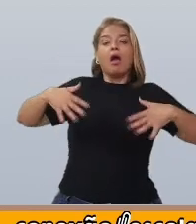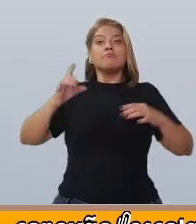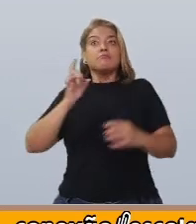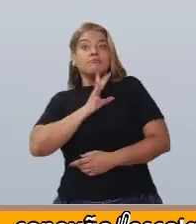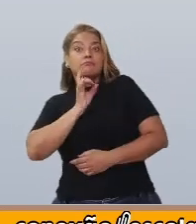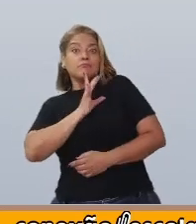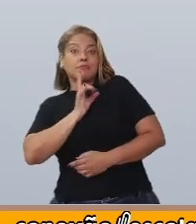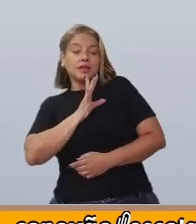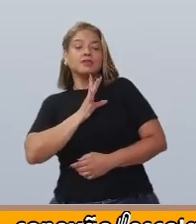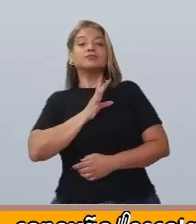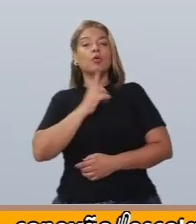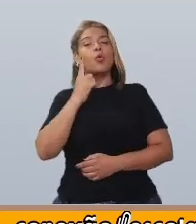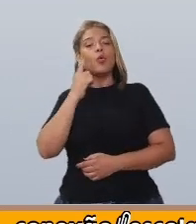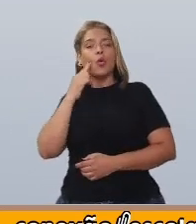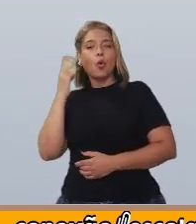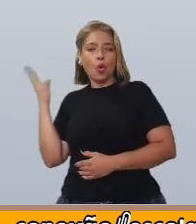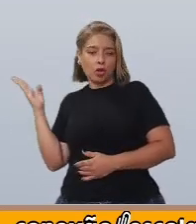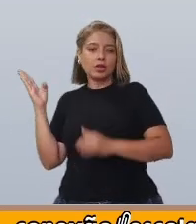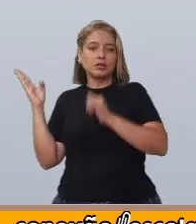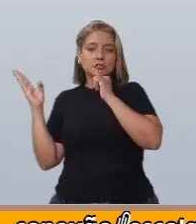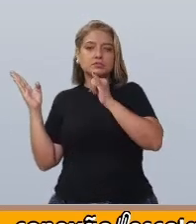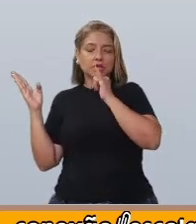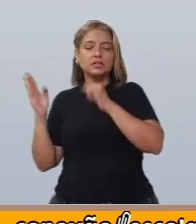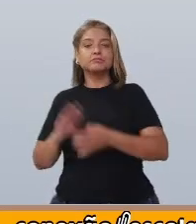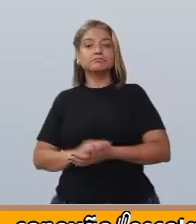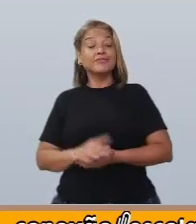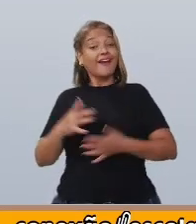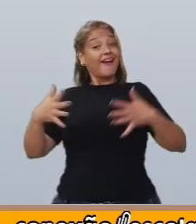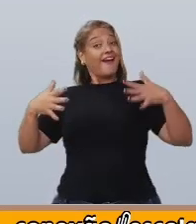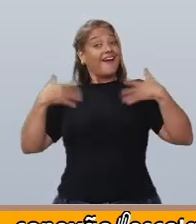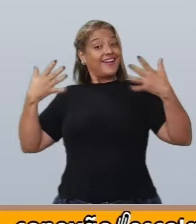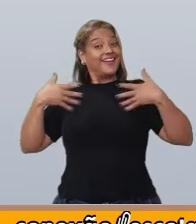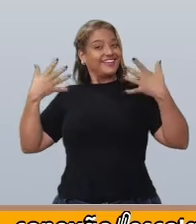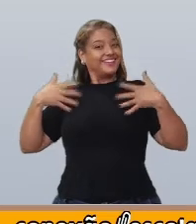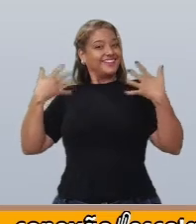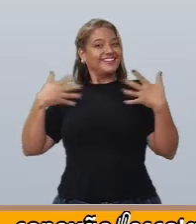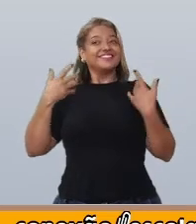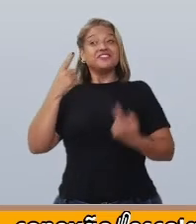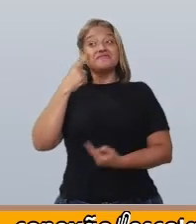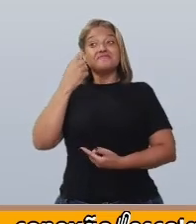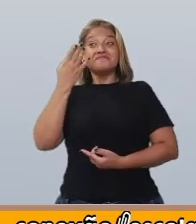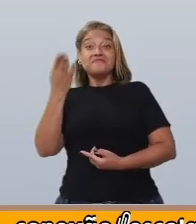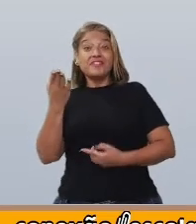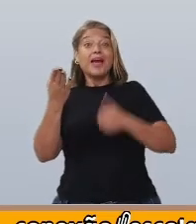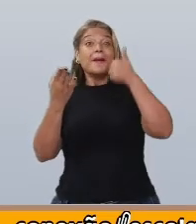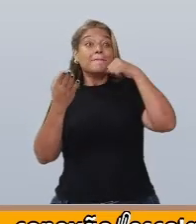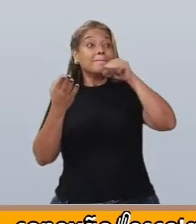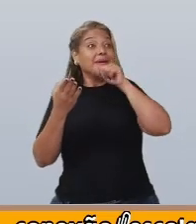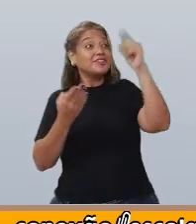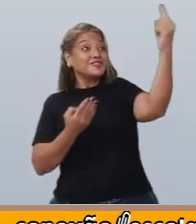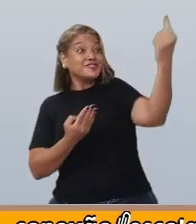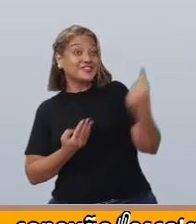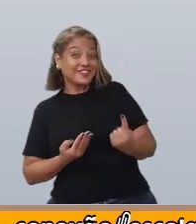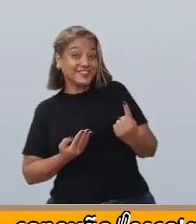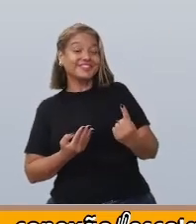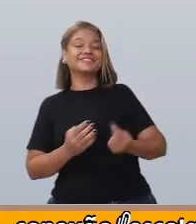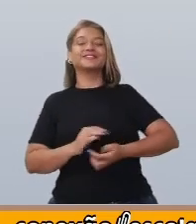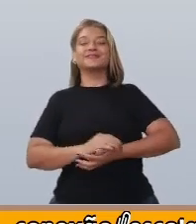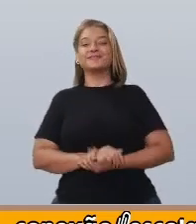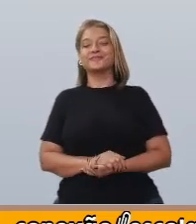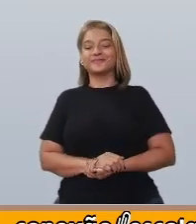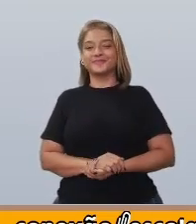espanto. Olha esse exemplo. Que alegria sentiram ao ver a mãezinha?